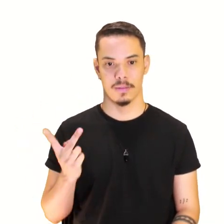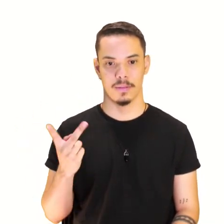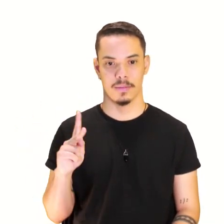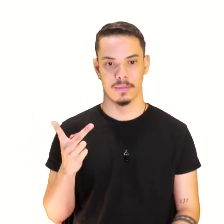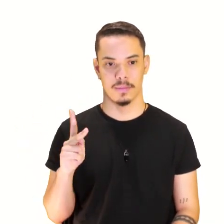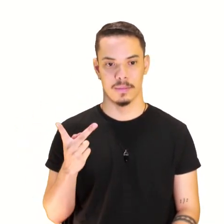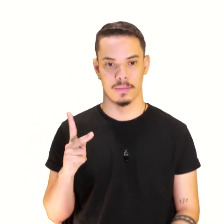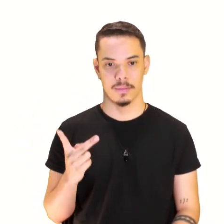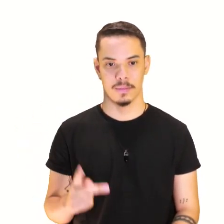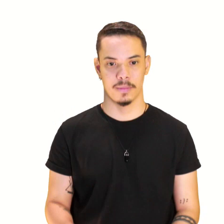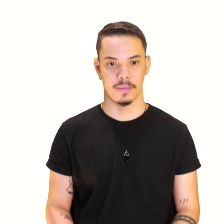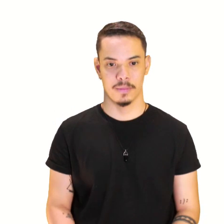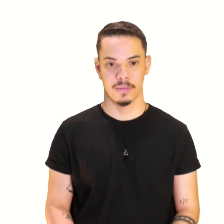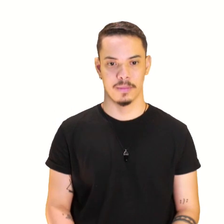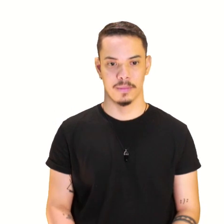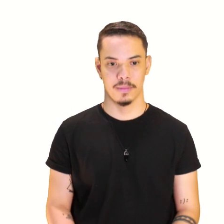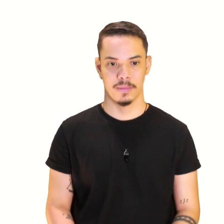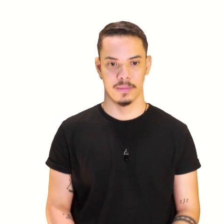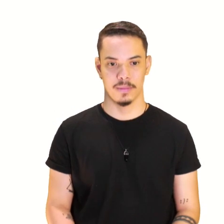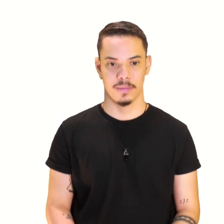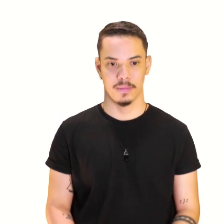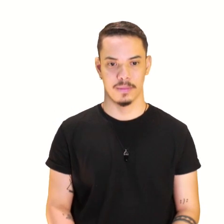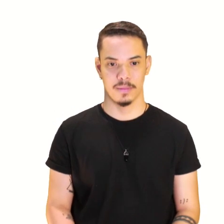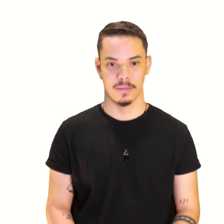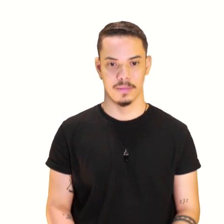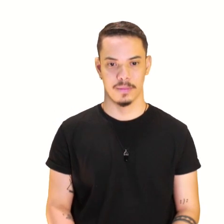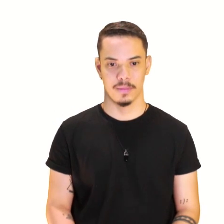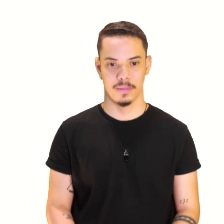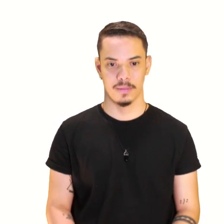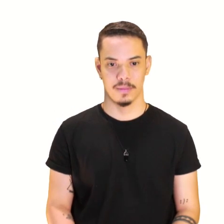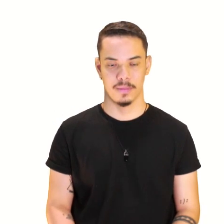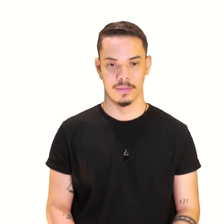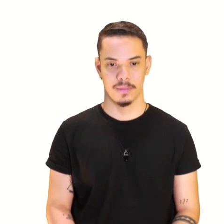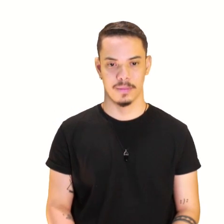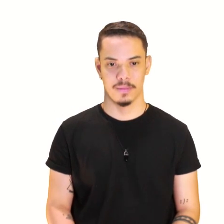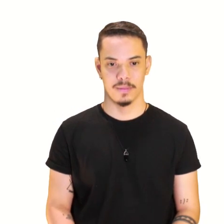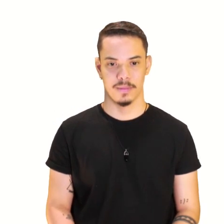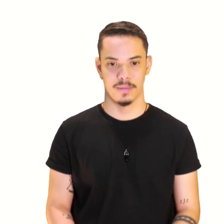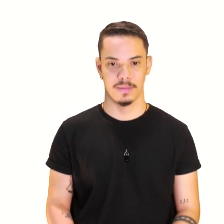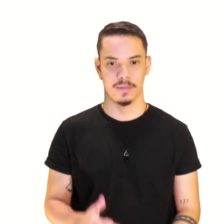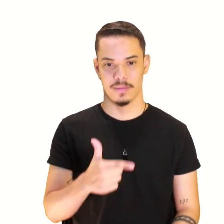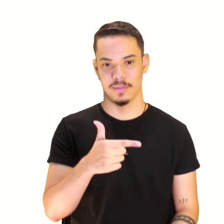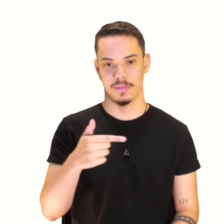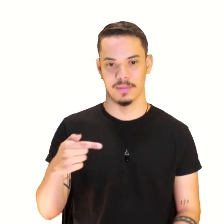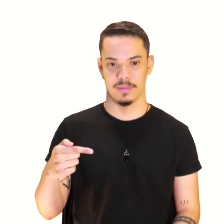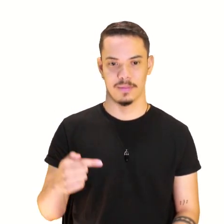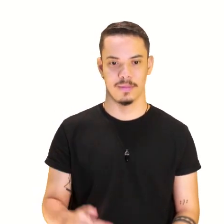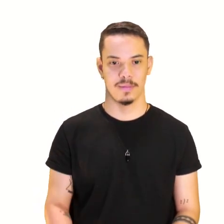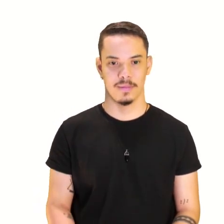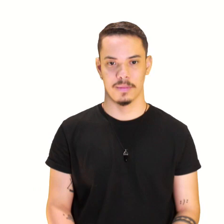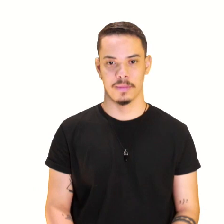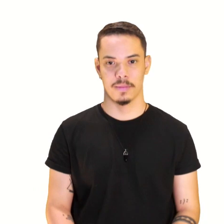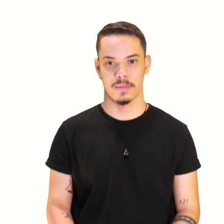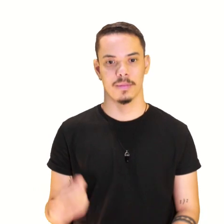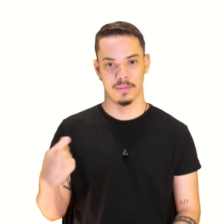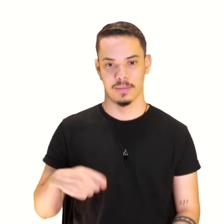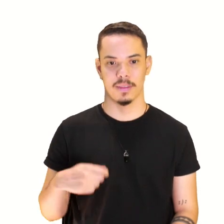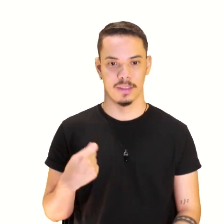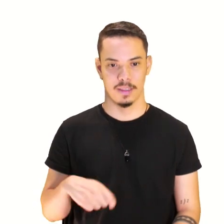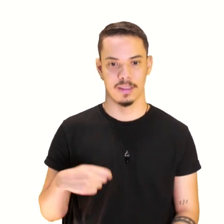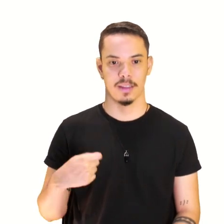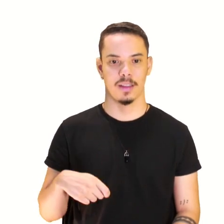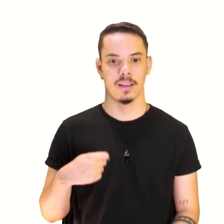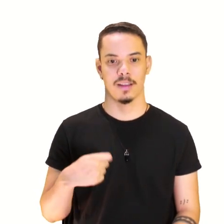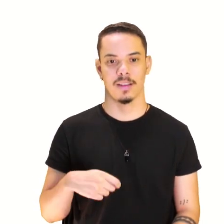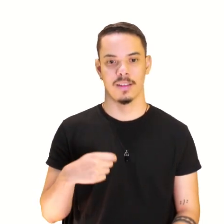nosso triângulo maior? 27. 27. Se eu multiplicar 1,8 por 15, tem que dar 27.